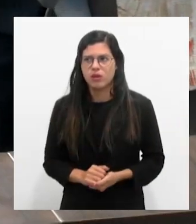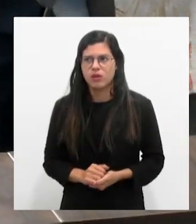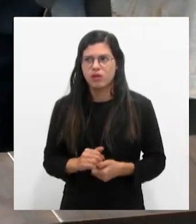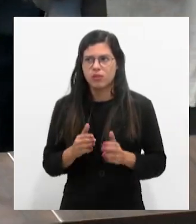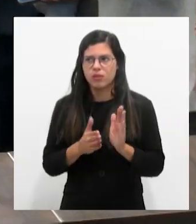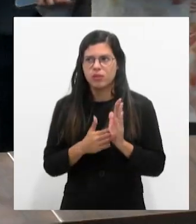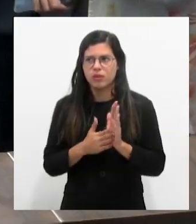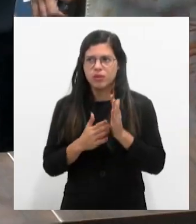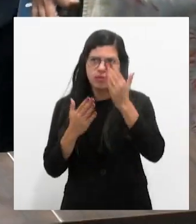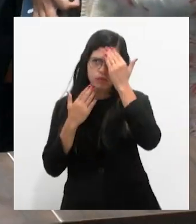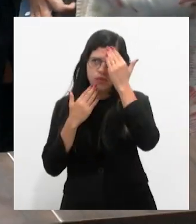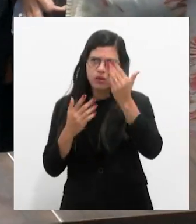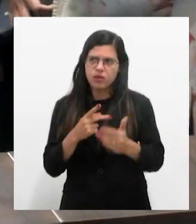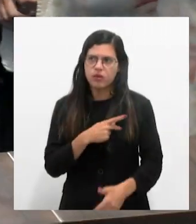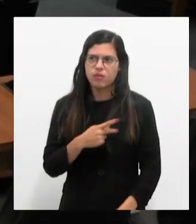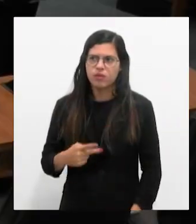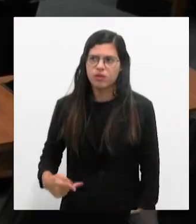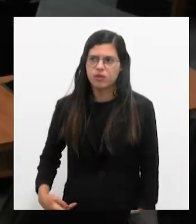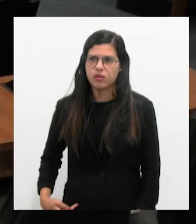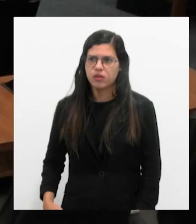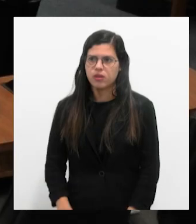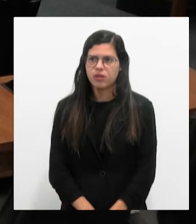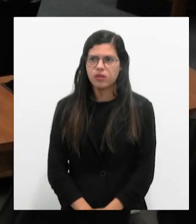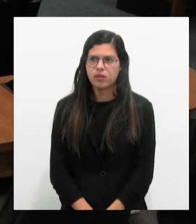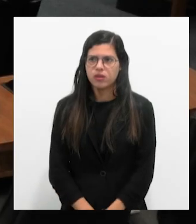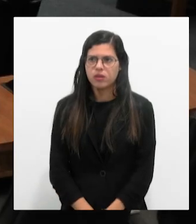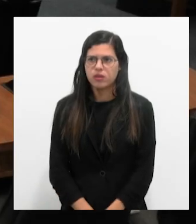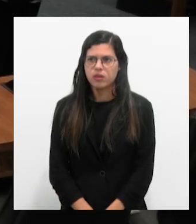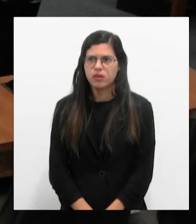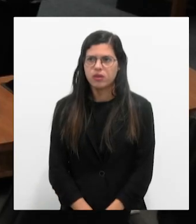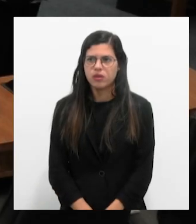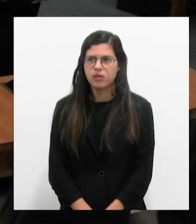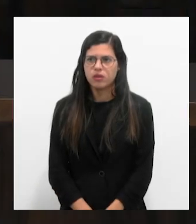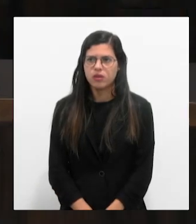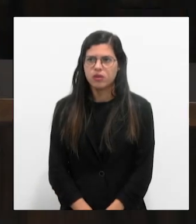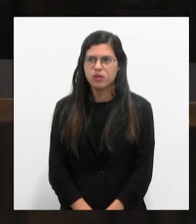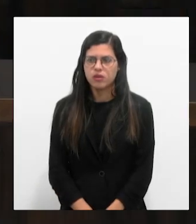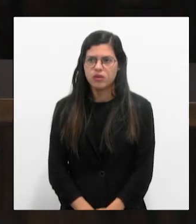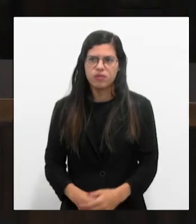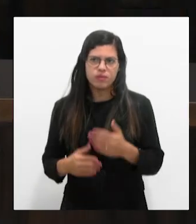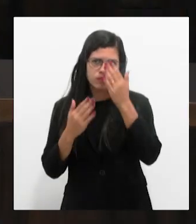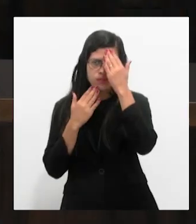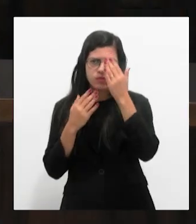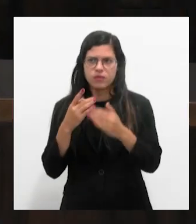propositiva. Obrigado, presidente Delaroli. Obrigado, deputado Carlos Mink.